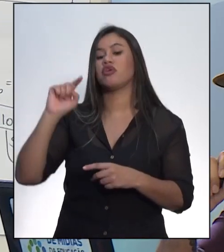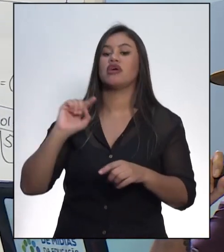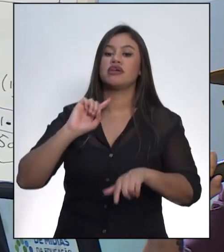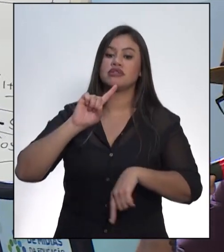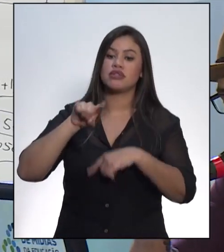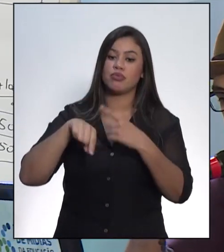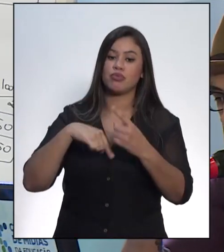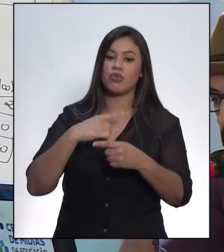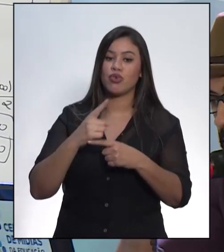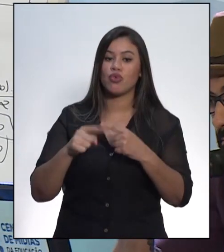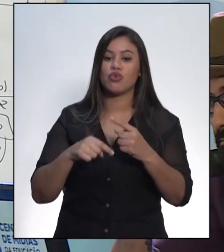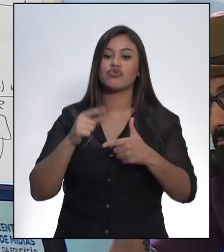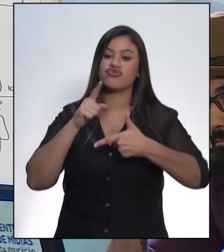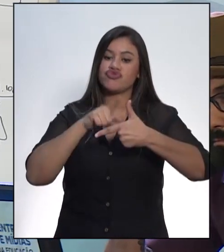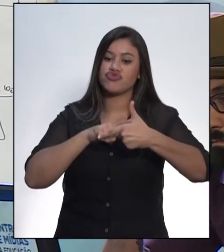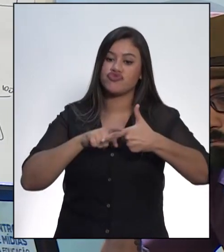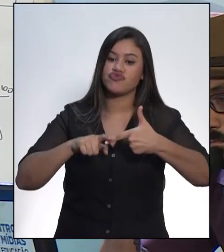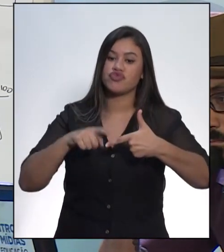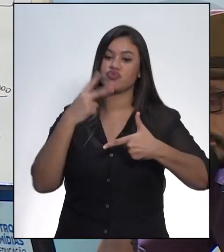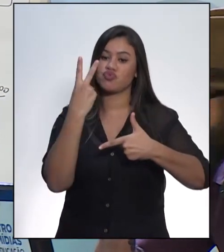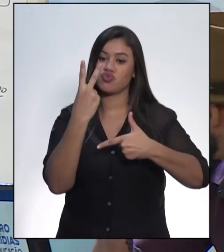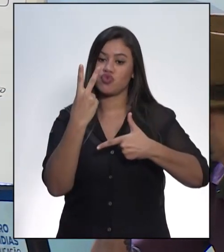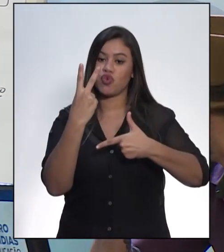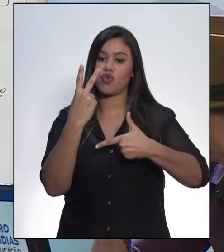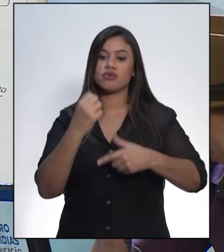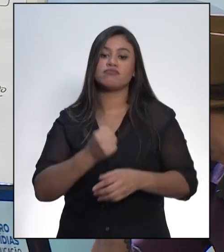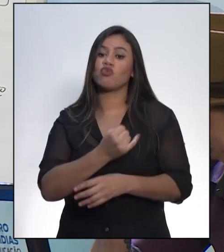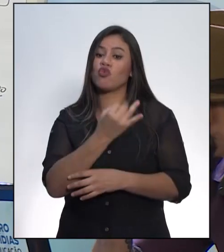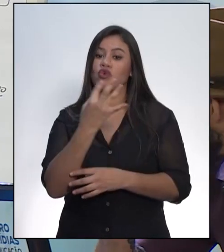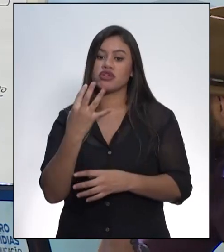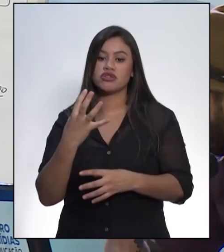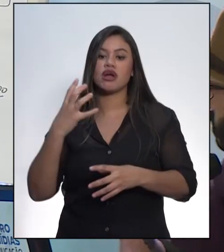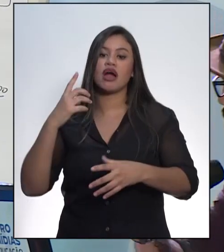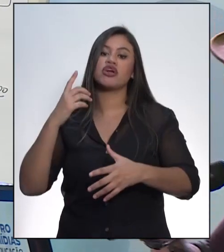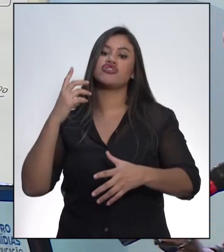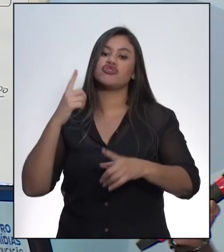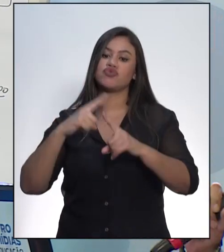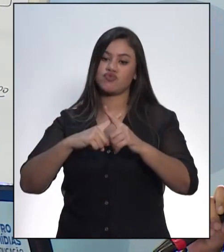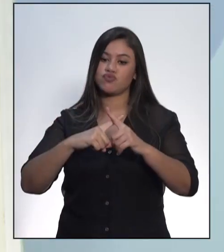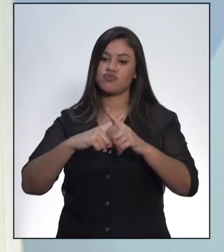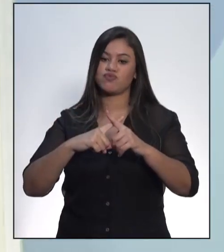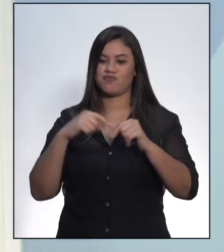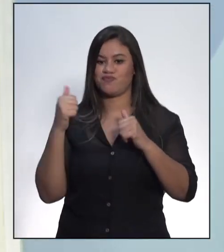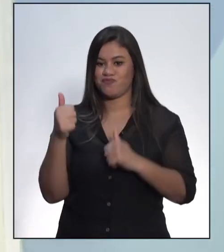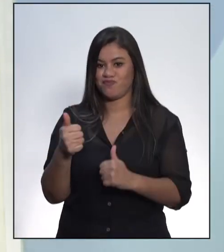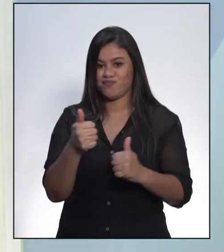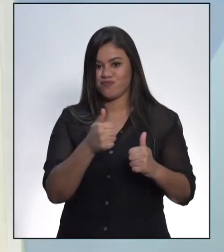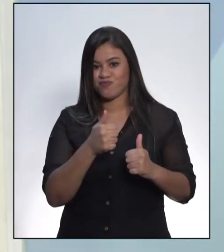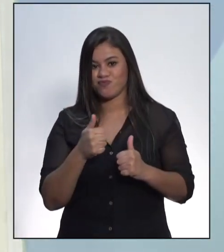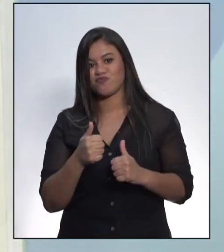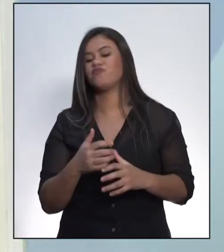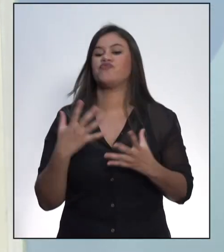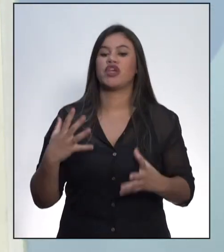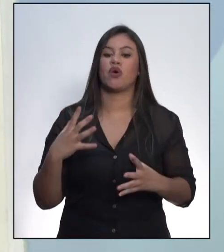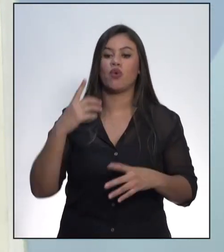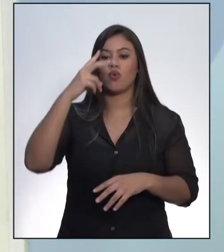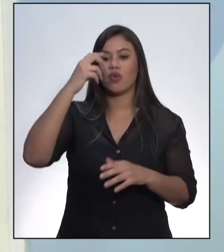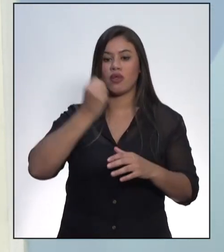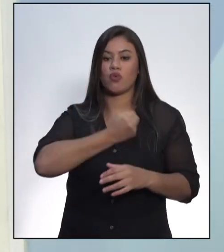por 2, multiplicando a quantidade. Então, vamos identificar de novo. Então, a somatória de n termos aqui é o